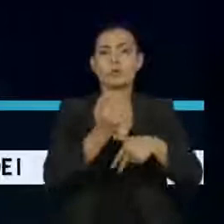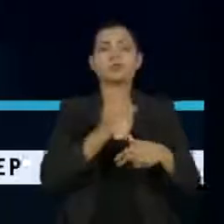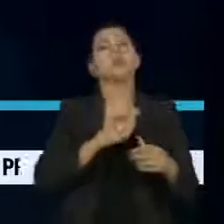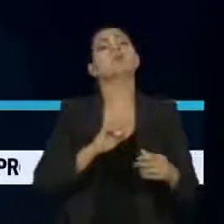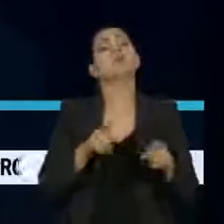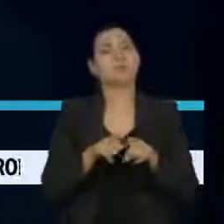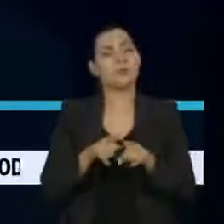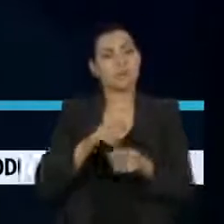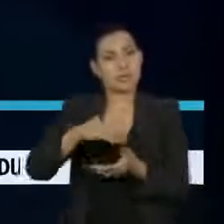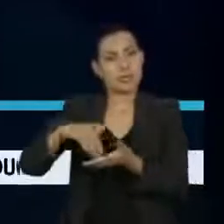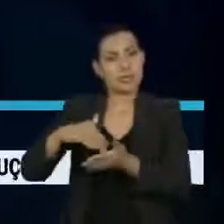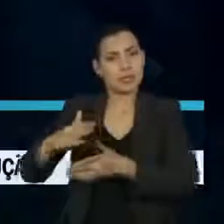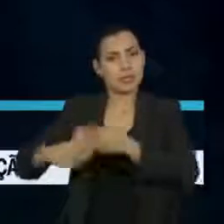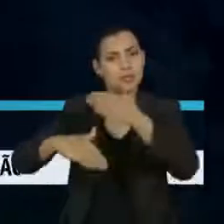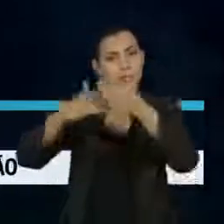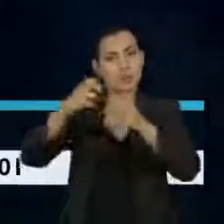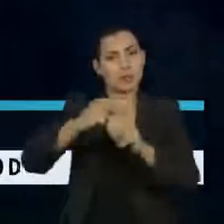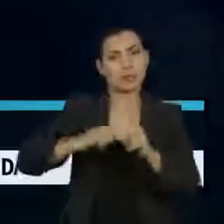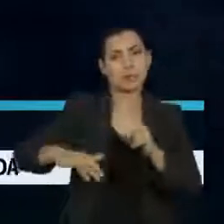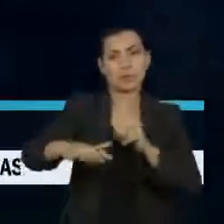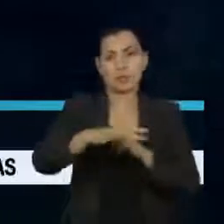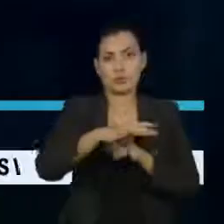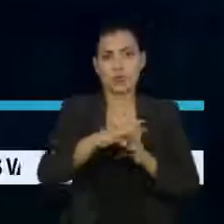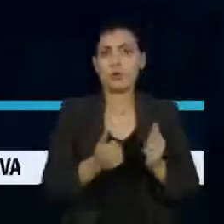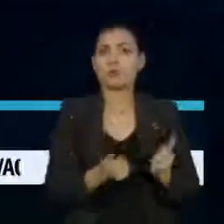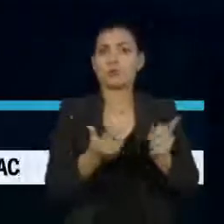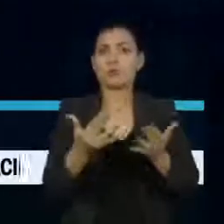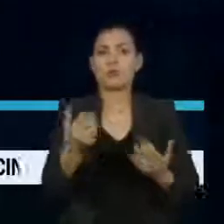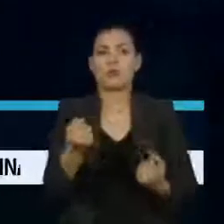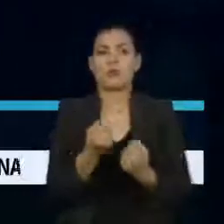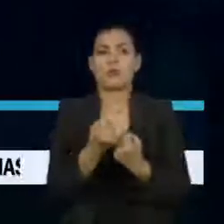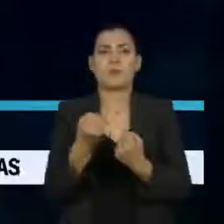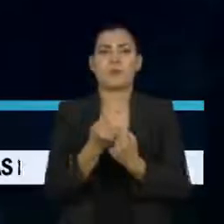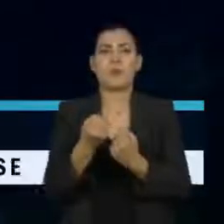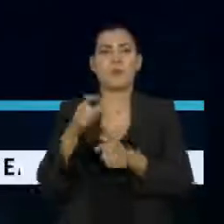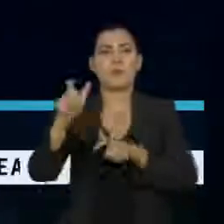Defensoria e Secretaria de Desenvolvimento Social oferecem assistência aos sobreviventes e